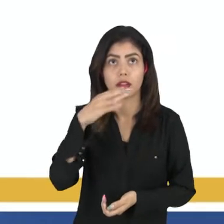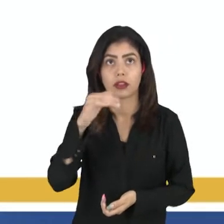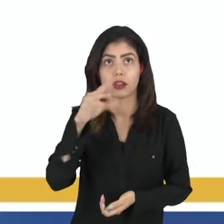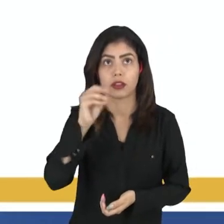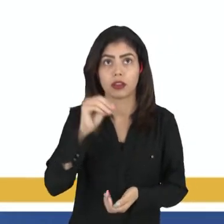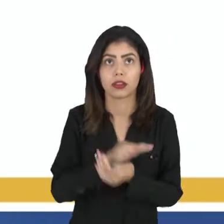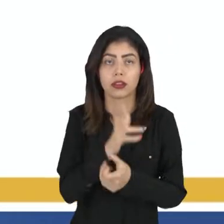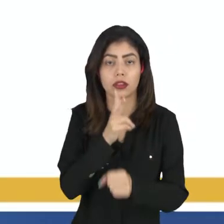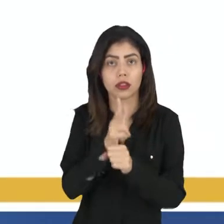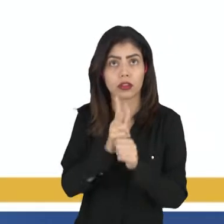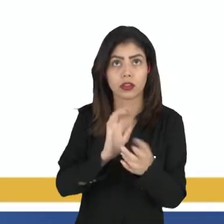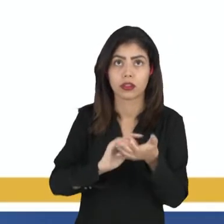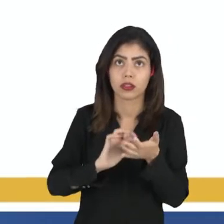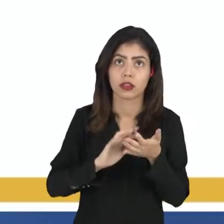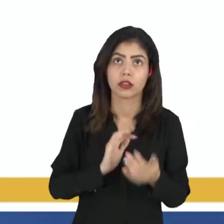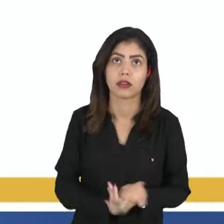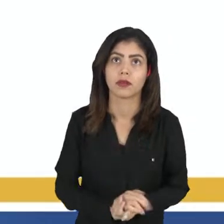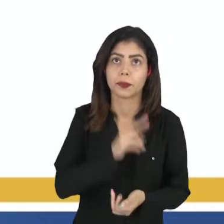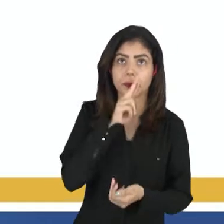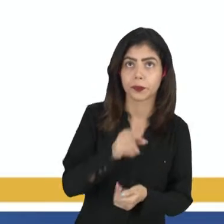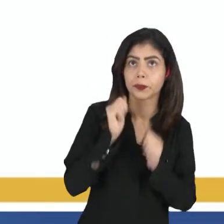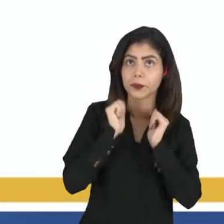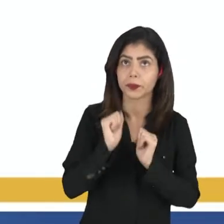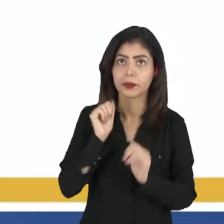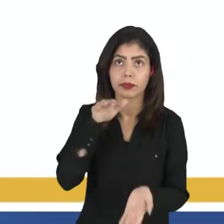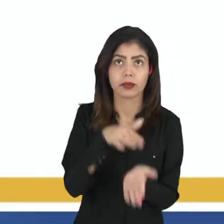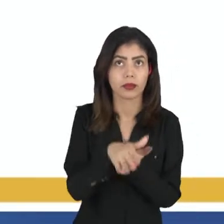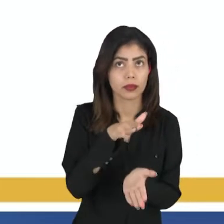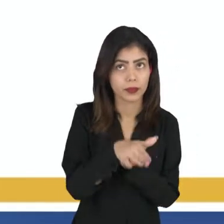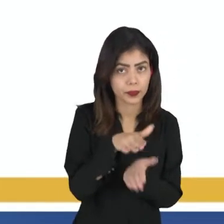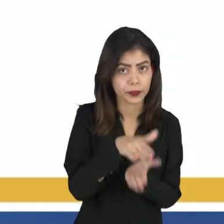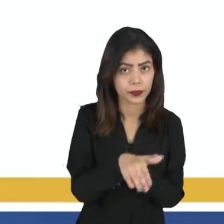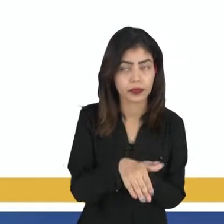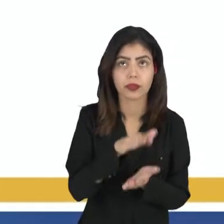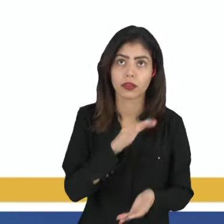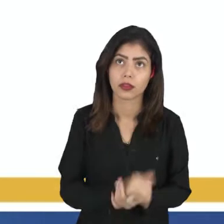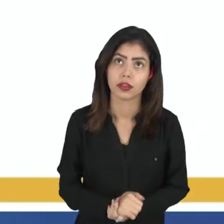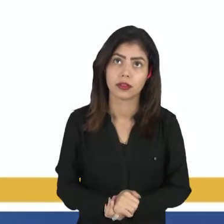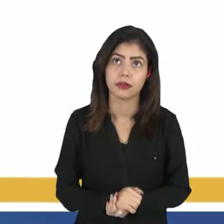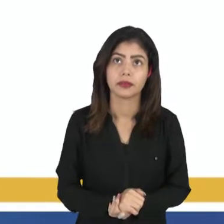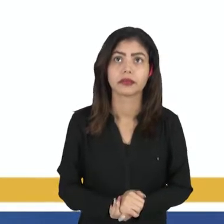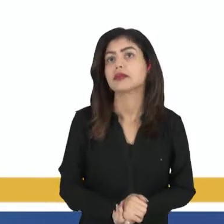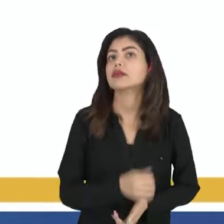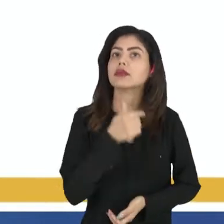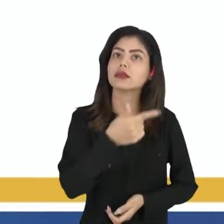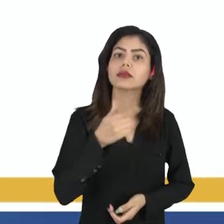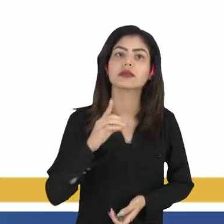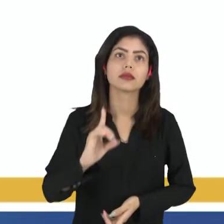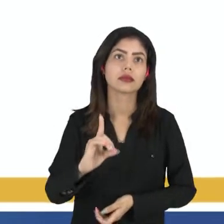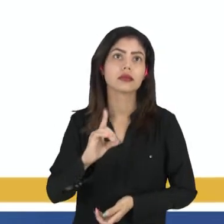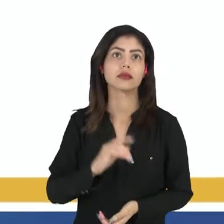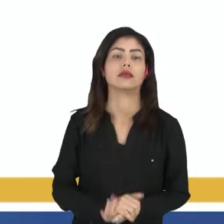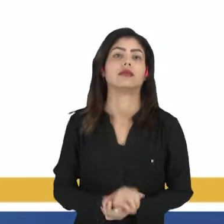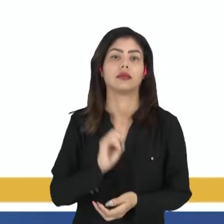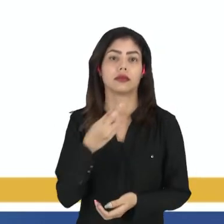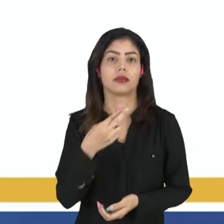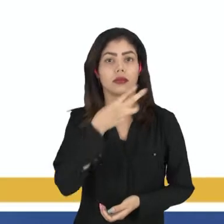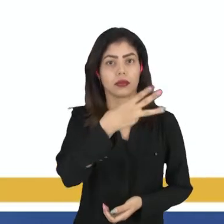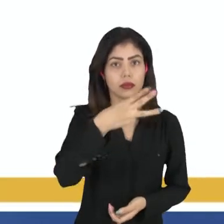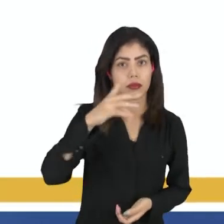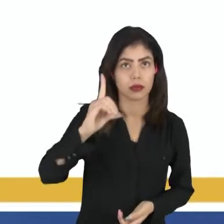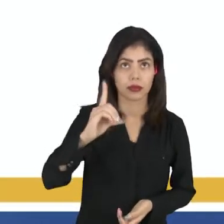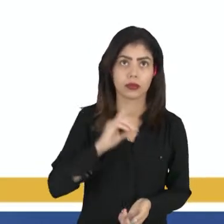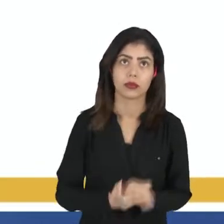fotografias, animações e vídeos digitais. Os resultados podem ser impressos em um suporte 2D